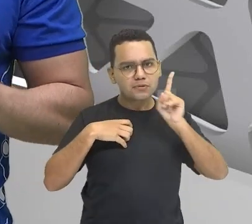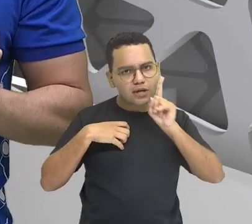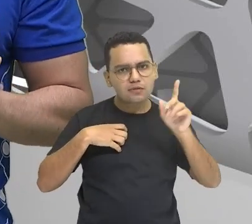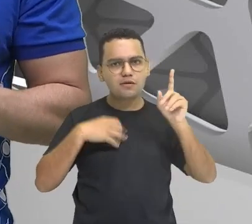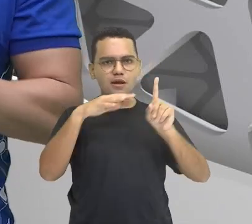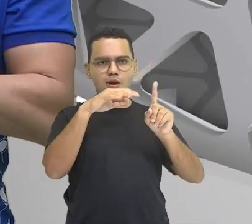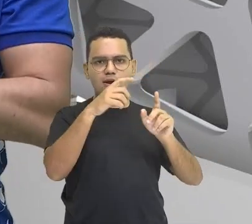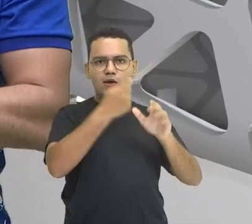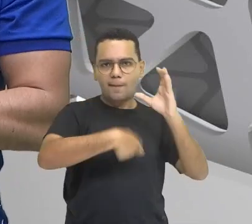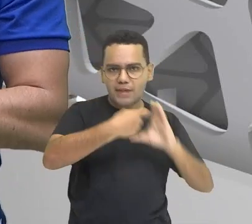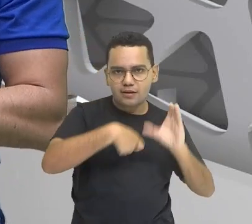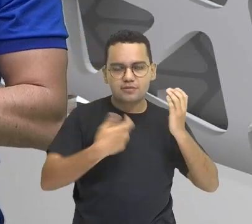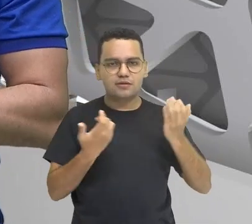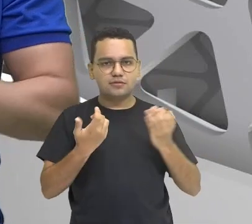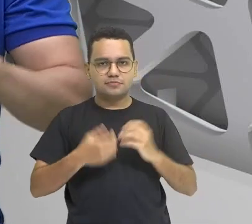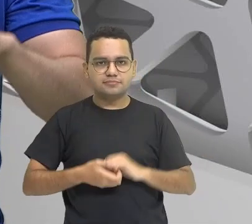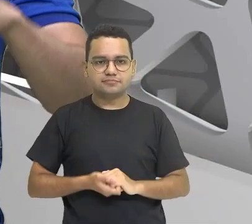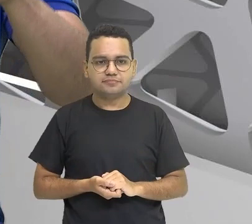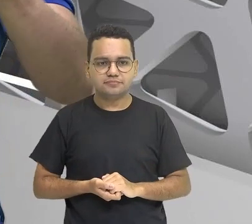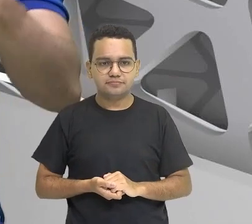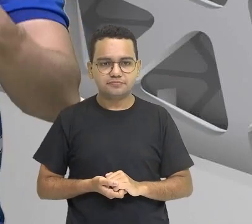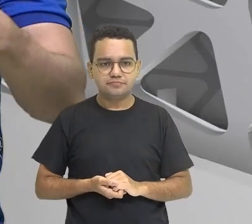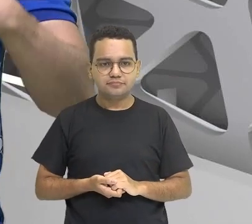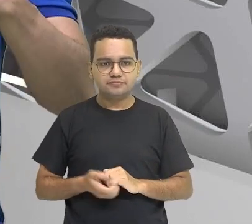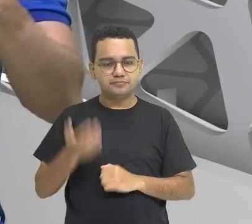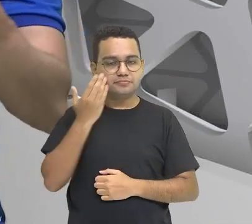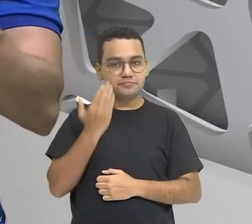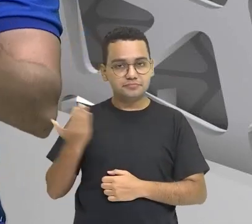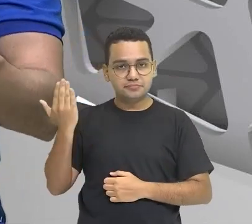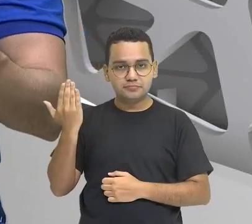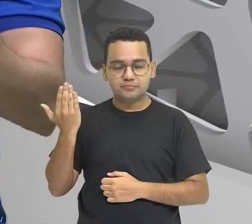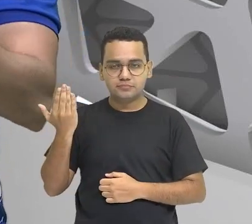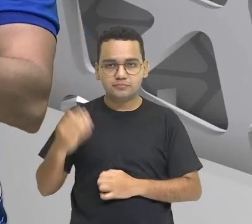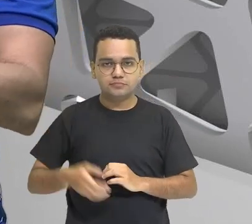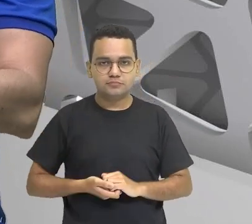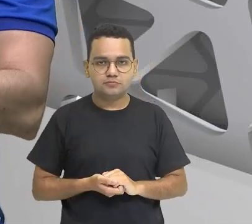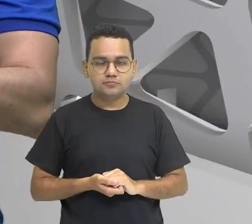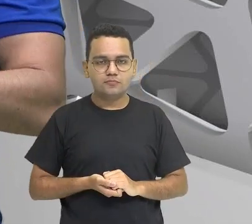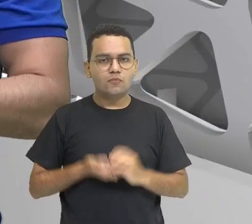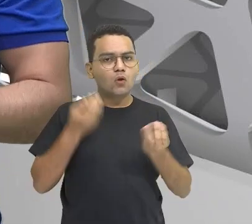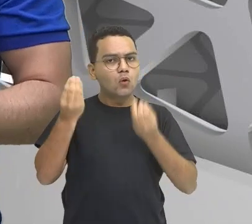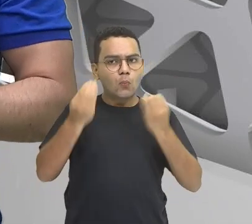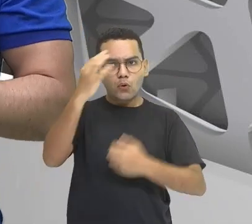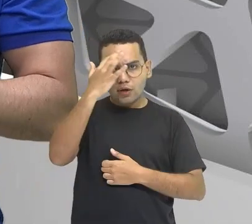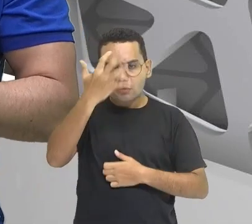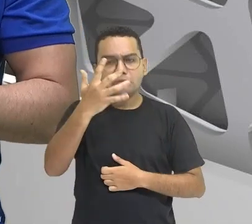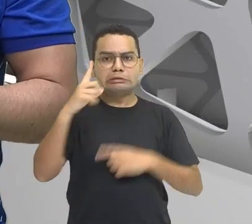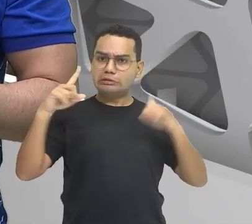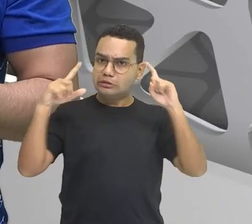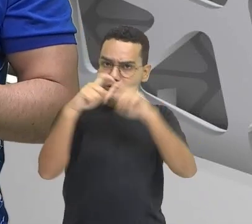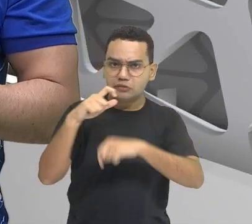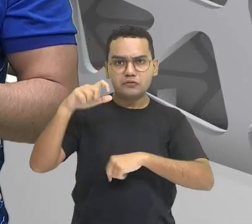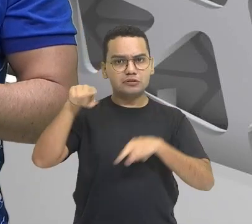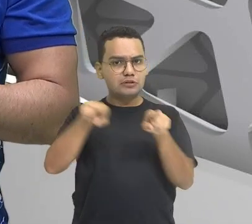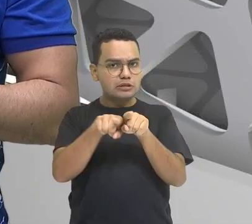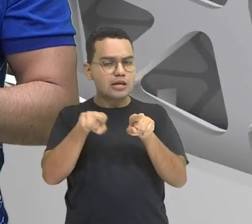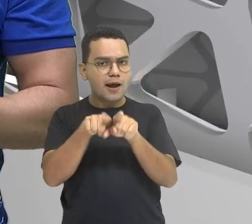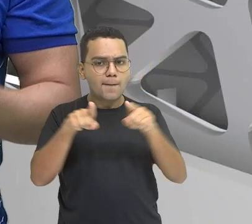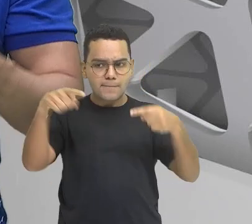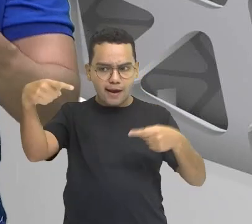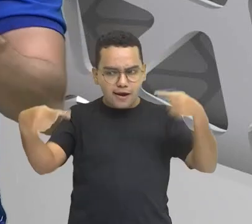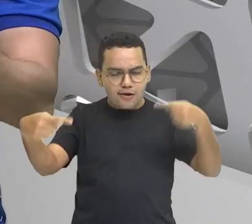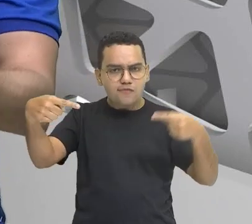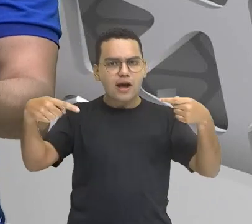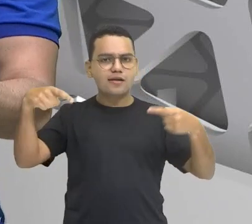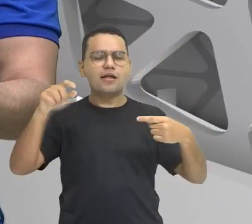pelos Estados Unidos, os capitalistas, tá? Para vocês observarem o quão intensa foi essa rivalidade entre os países.